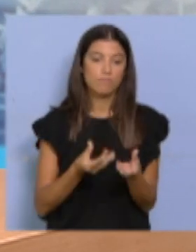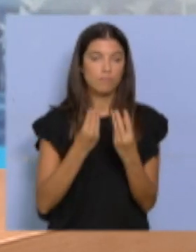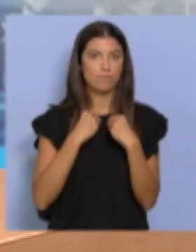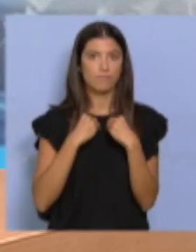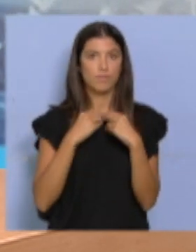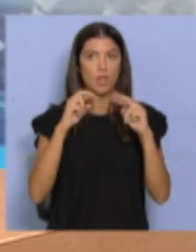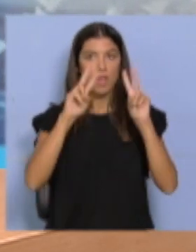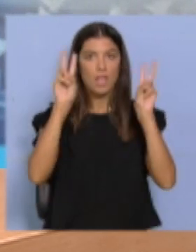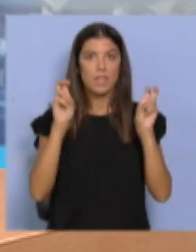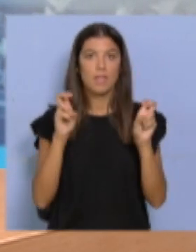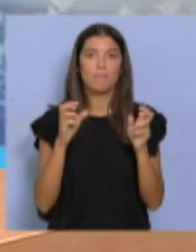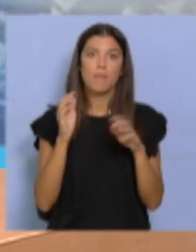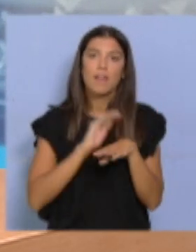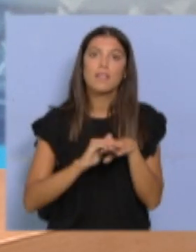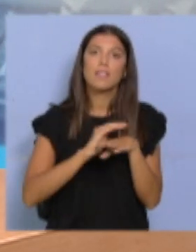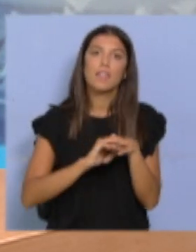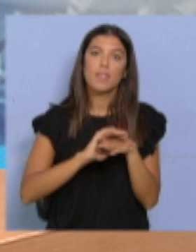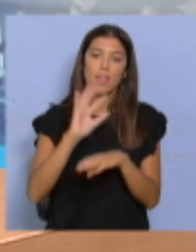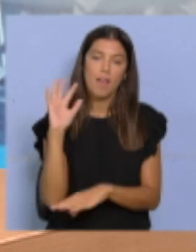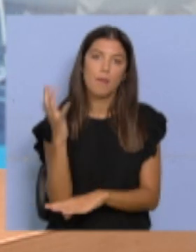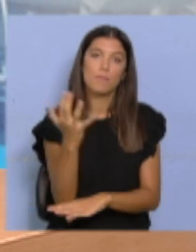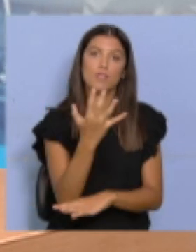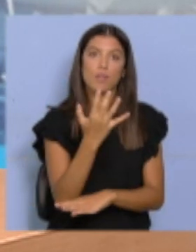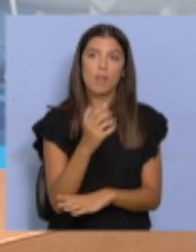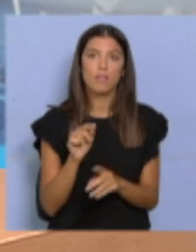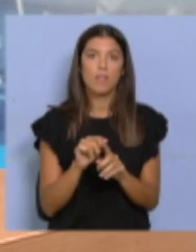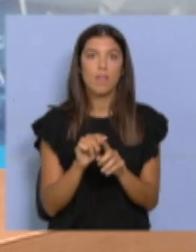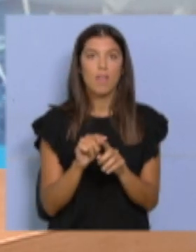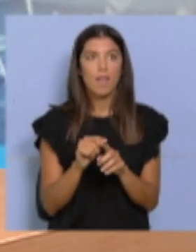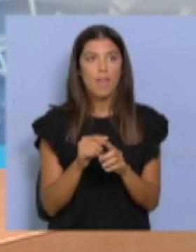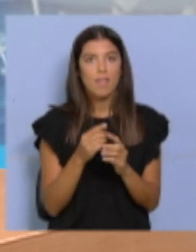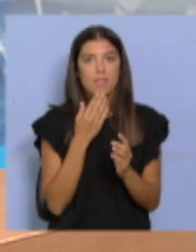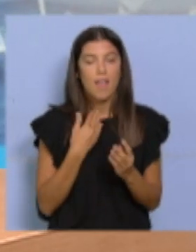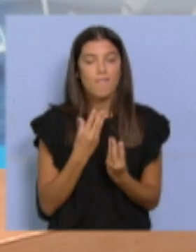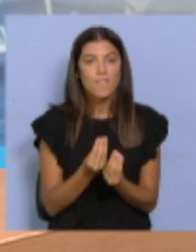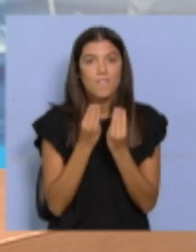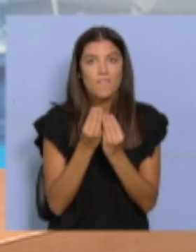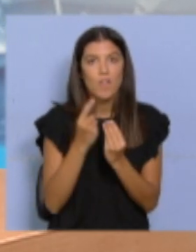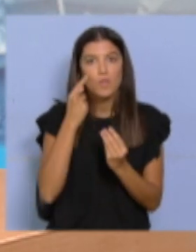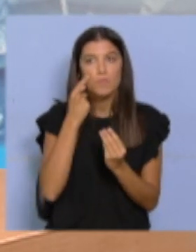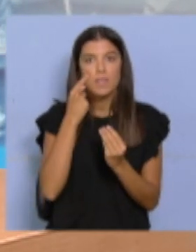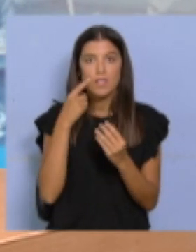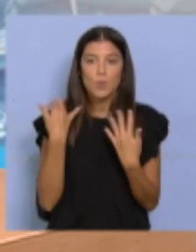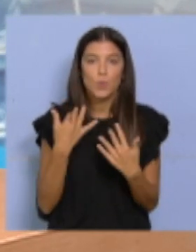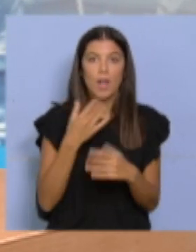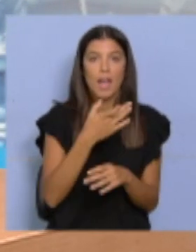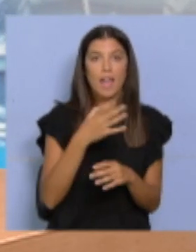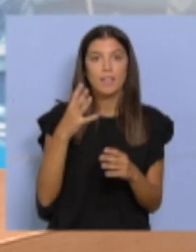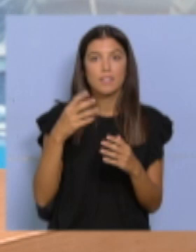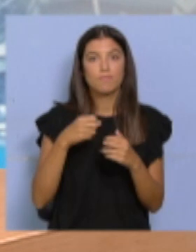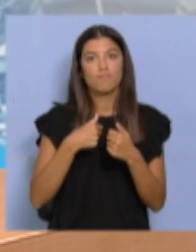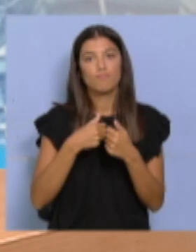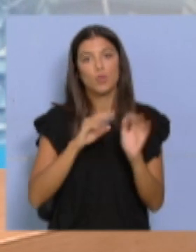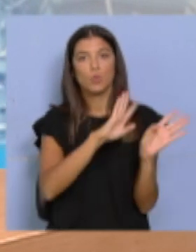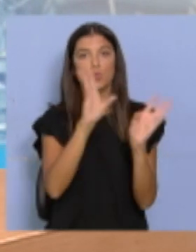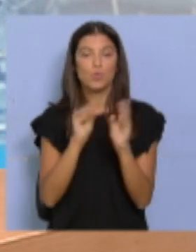realmente falar da Amazónia para mim é um prazer e foi uma experiência assim intensa. Foram 7 anos, ao todo, 7 anos